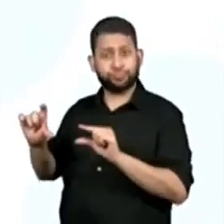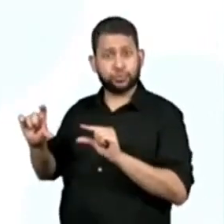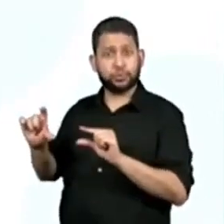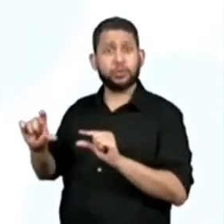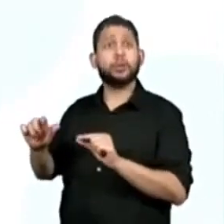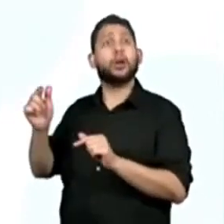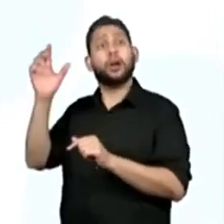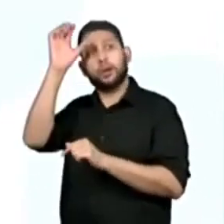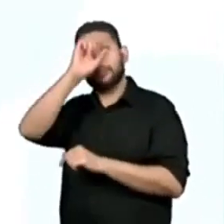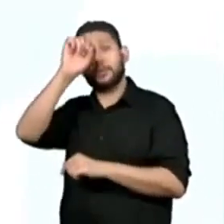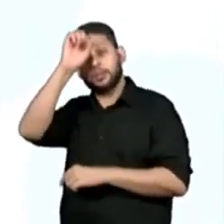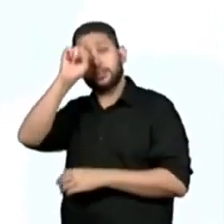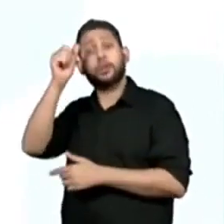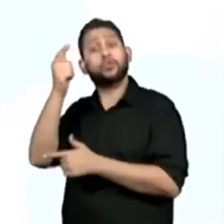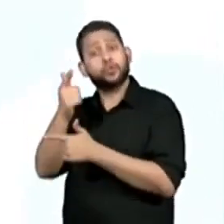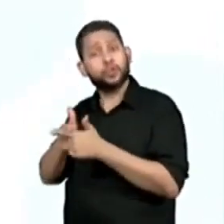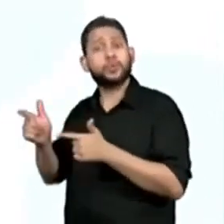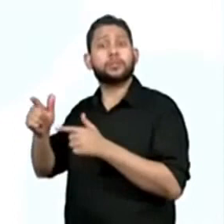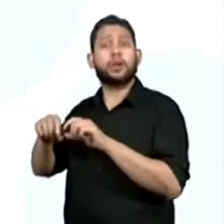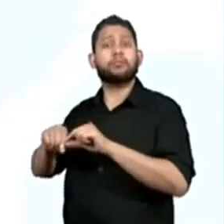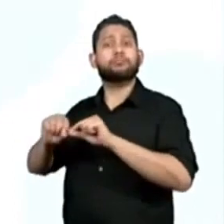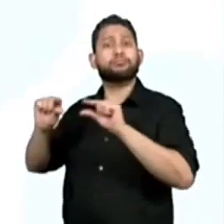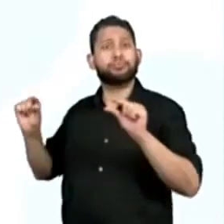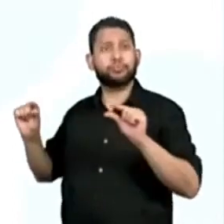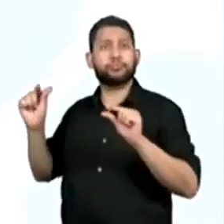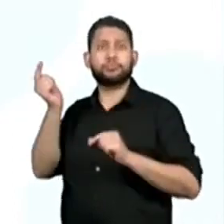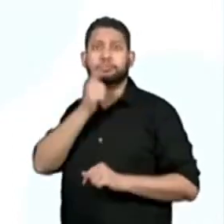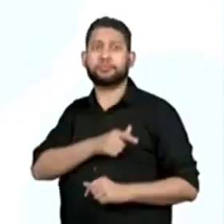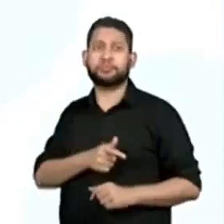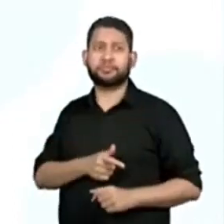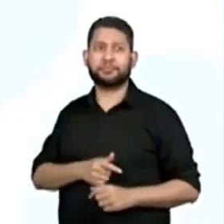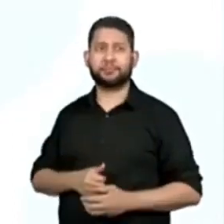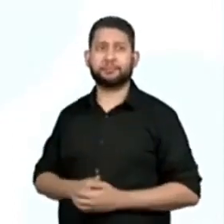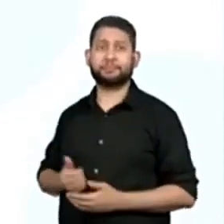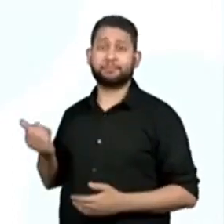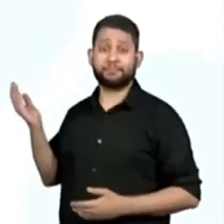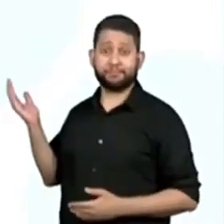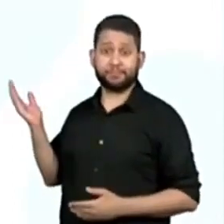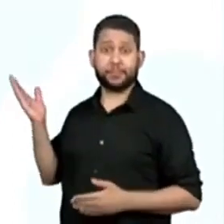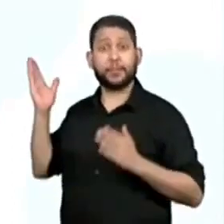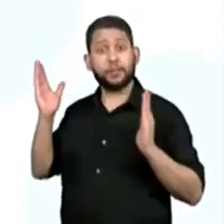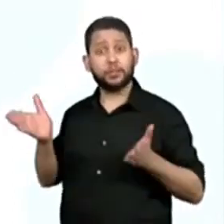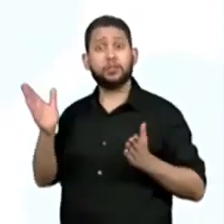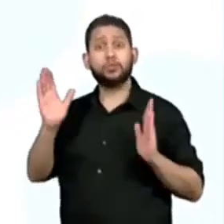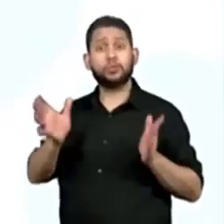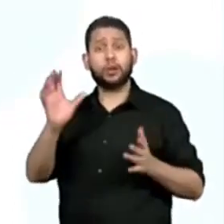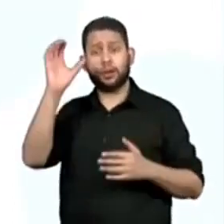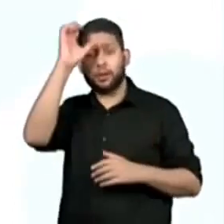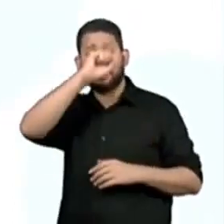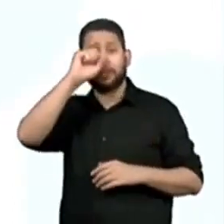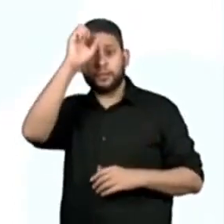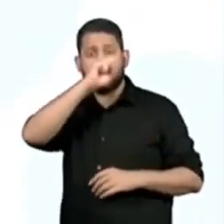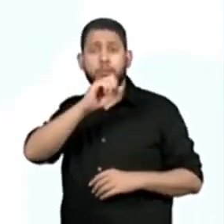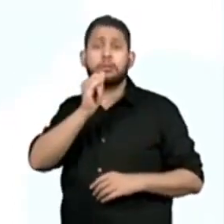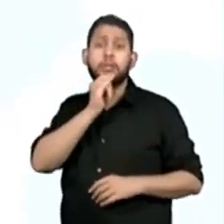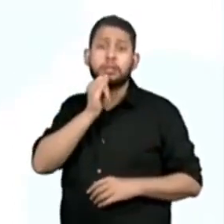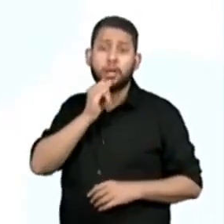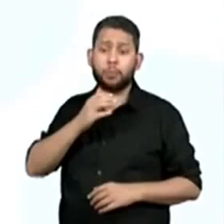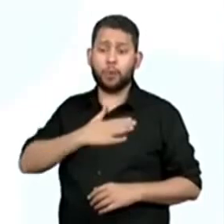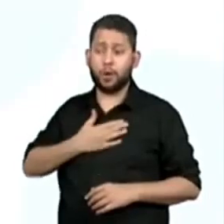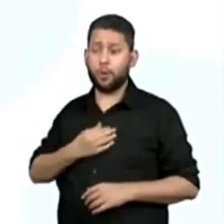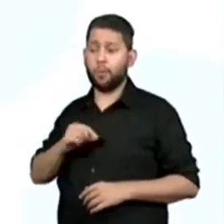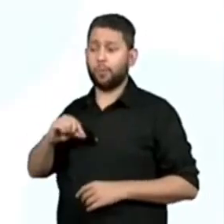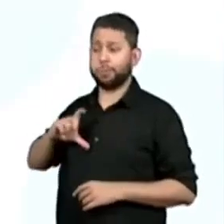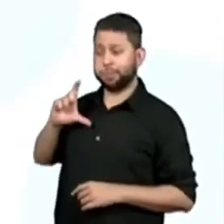quantidade em duas partes desiguais a gente usou a questão de uma pessoa com